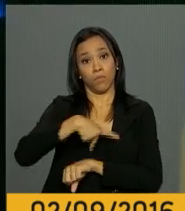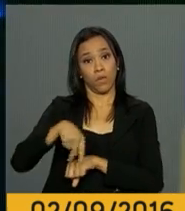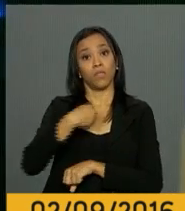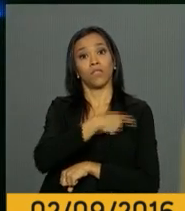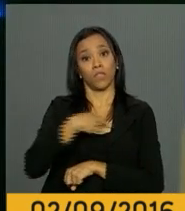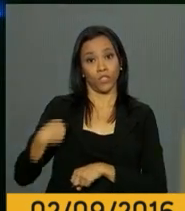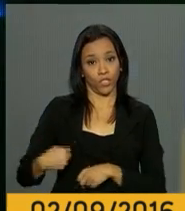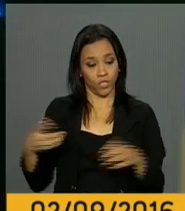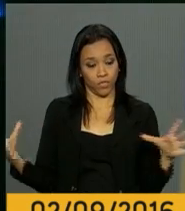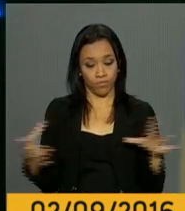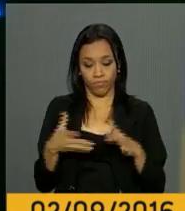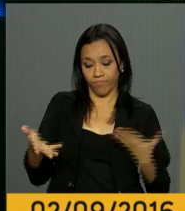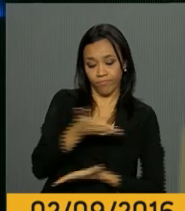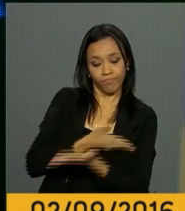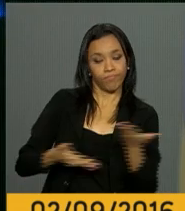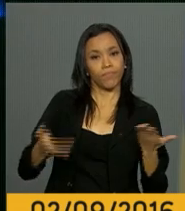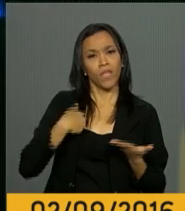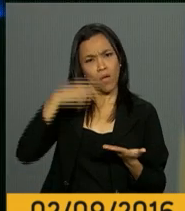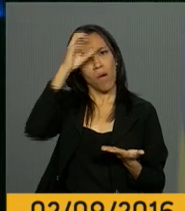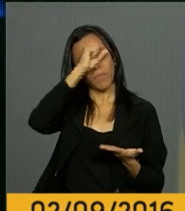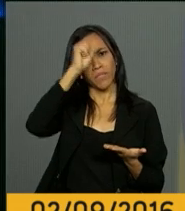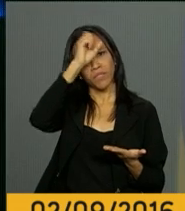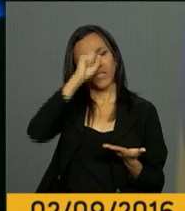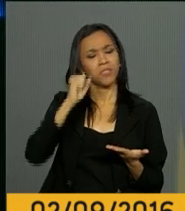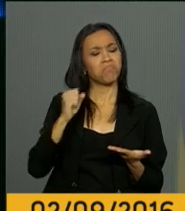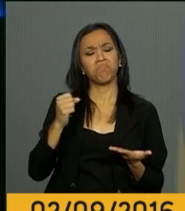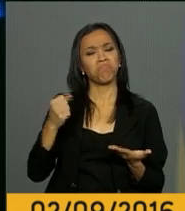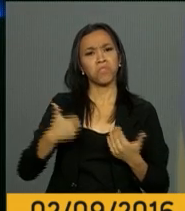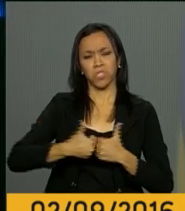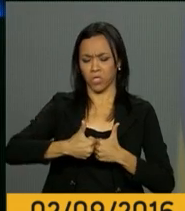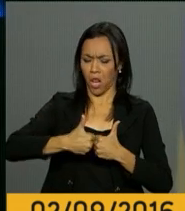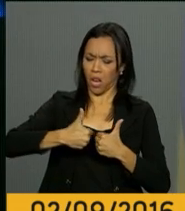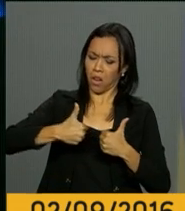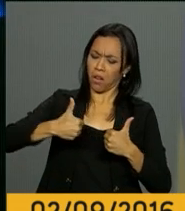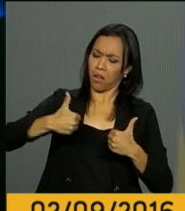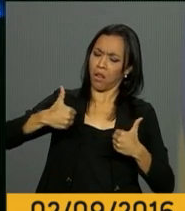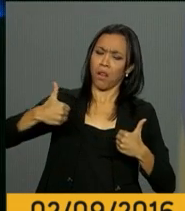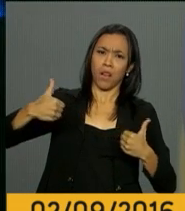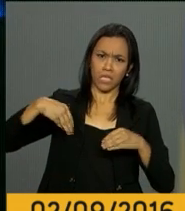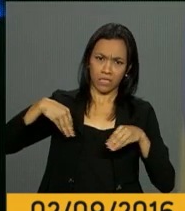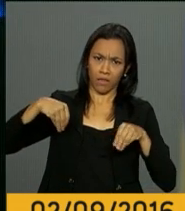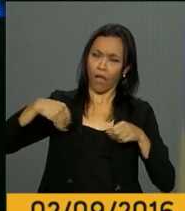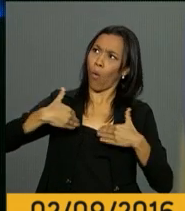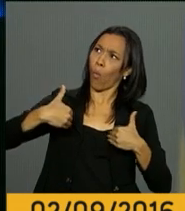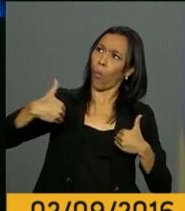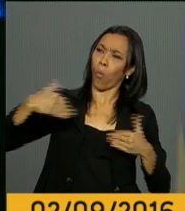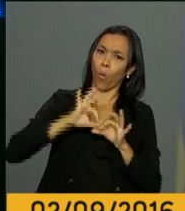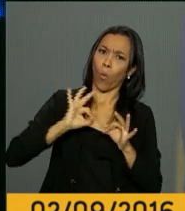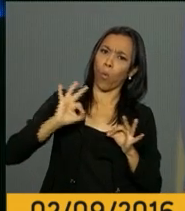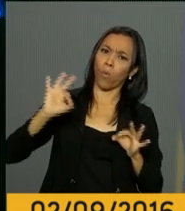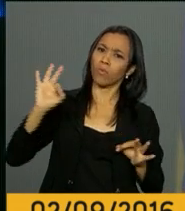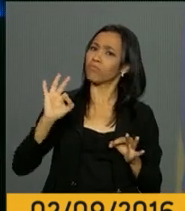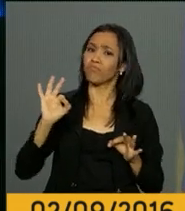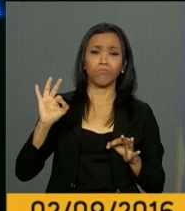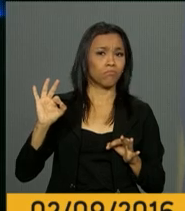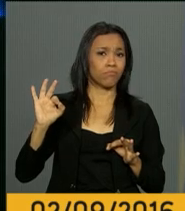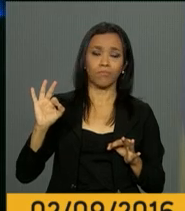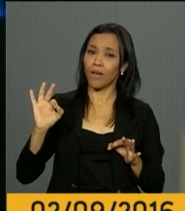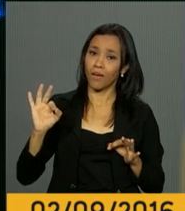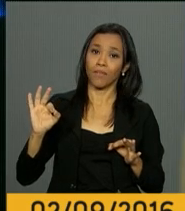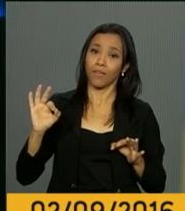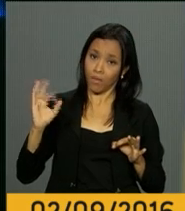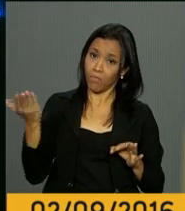Sobretudo, aprendi que não há distância geográfica capaz de separar a